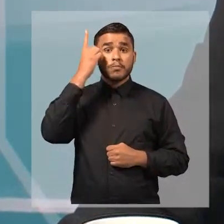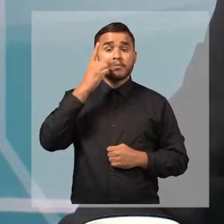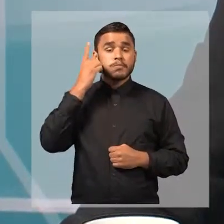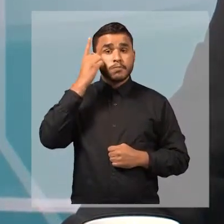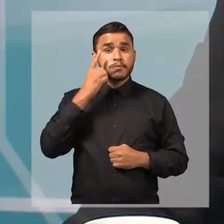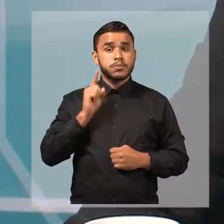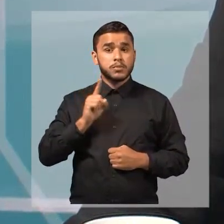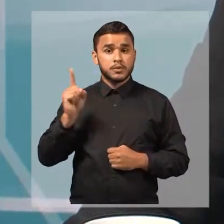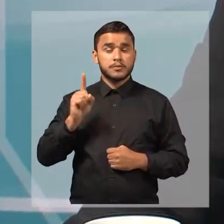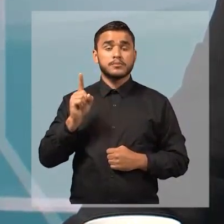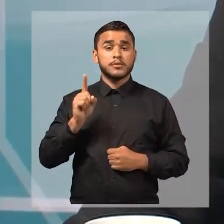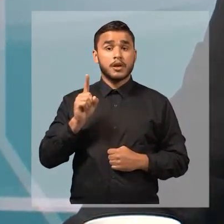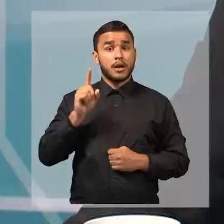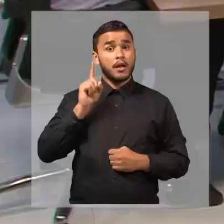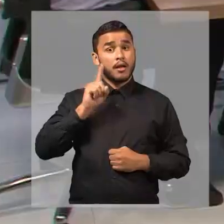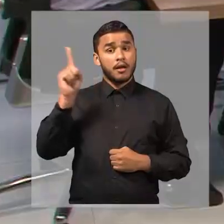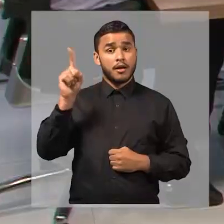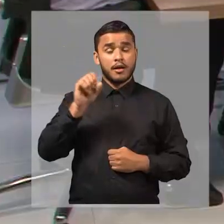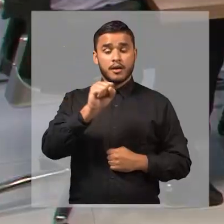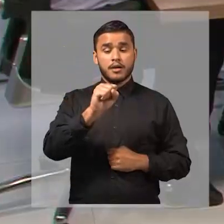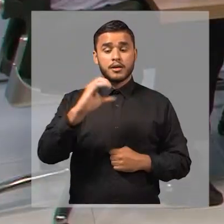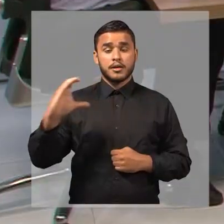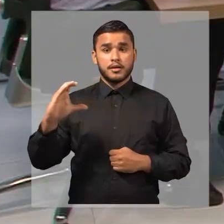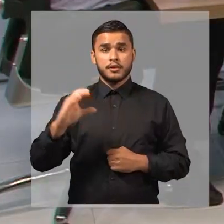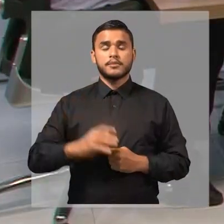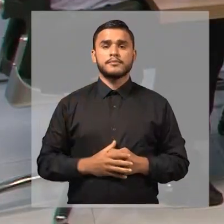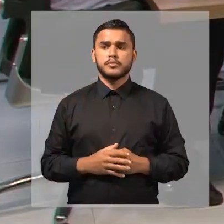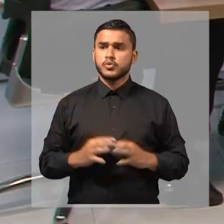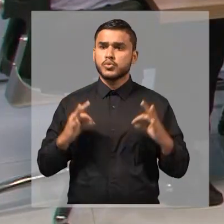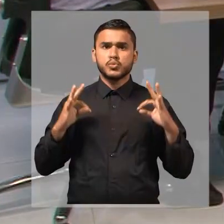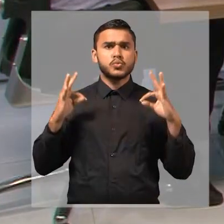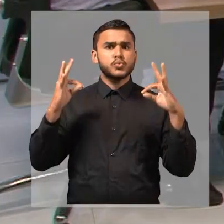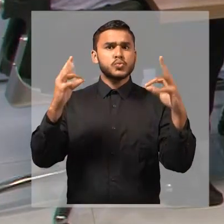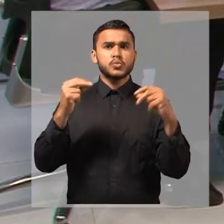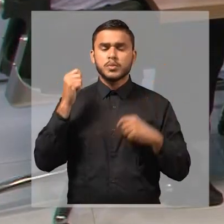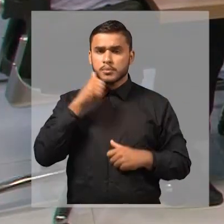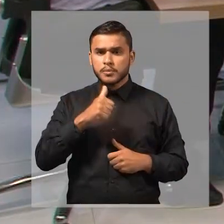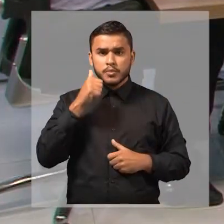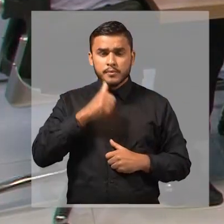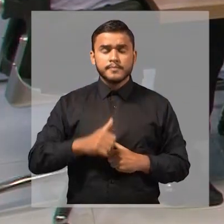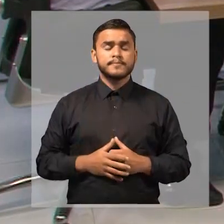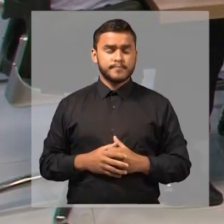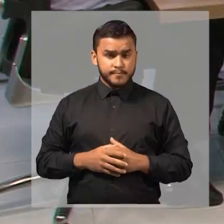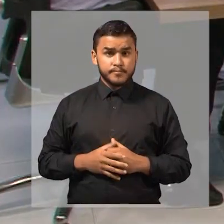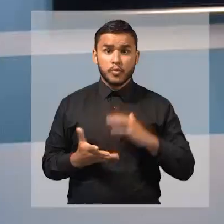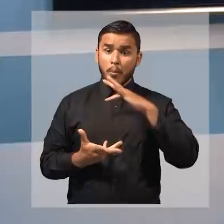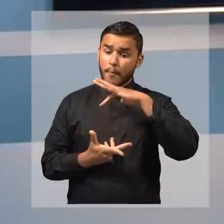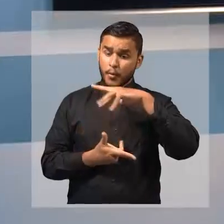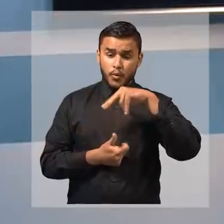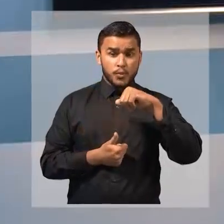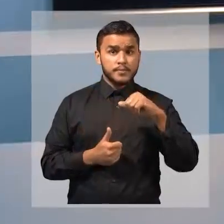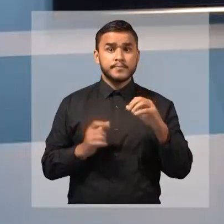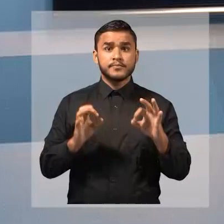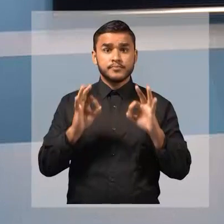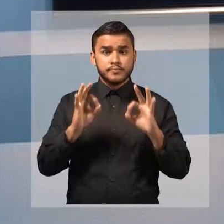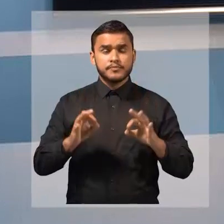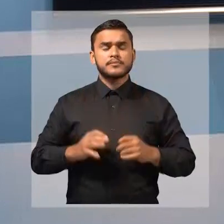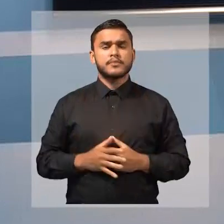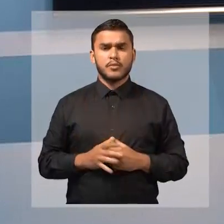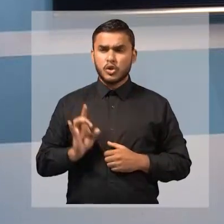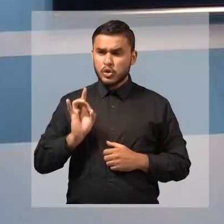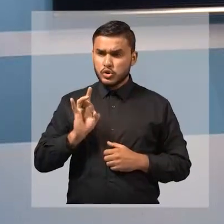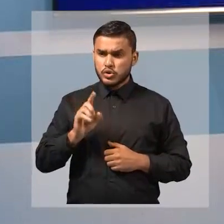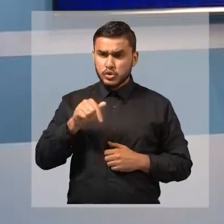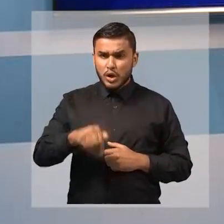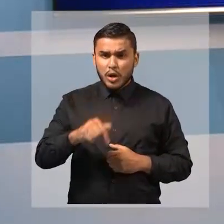Tribunal de Santa Catarina, ele atinge a todas as mulheres no mundo inteiro, não são só as